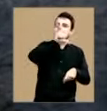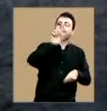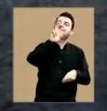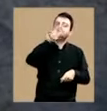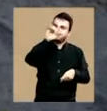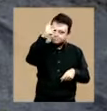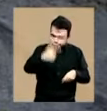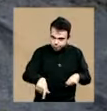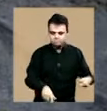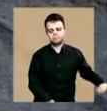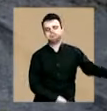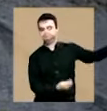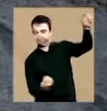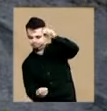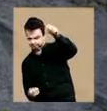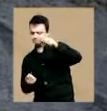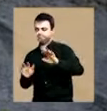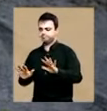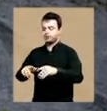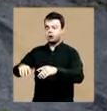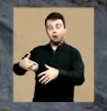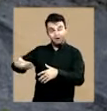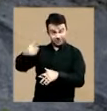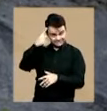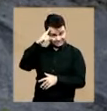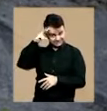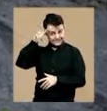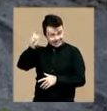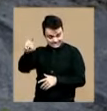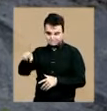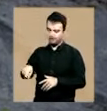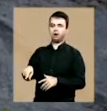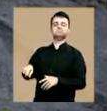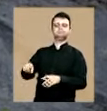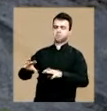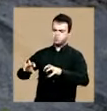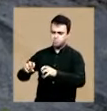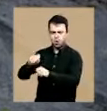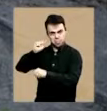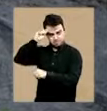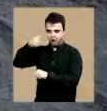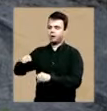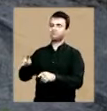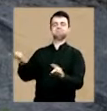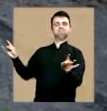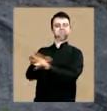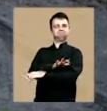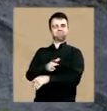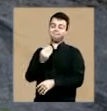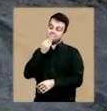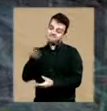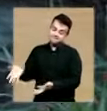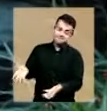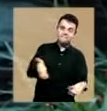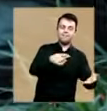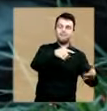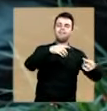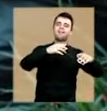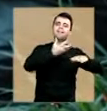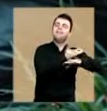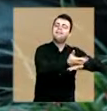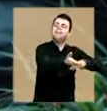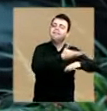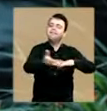enzimas. 5 dias depois do início do processo, o resíduo já está pronto para ser usado nas áreas verdes do shopping. O